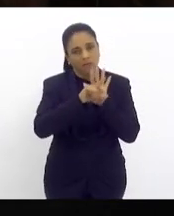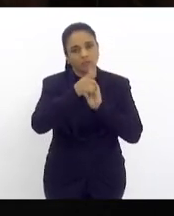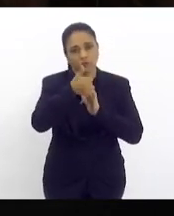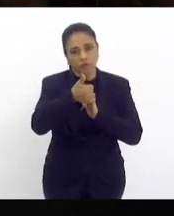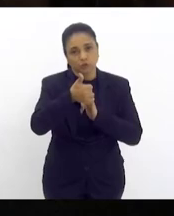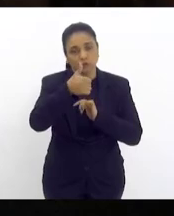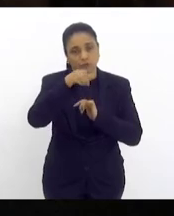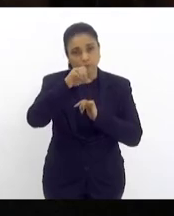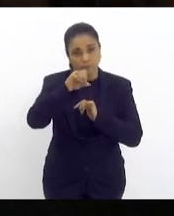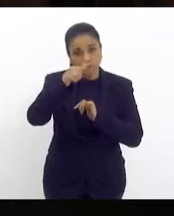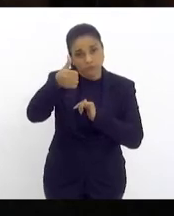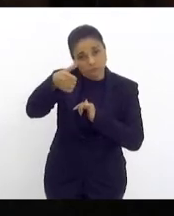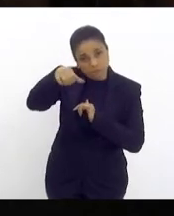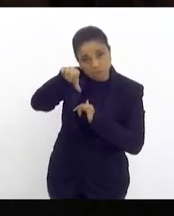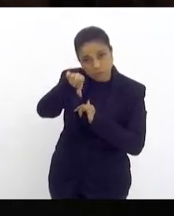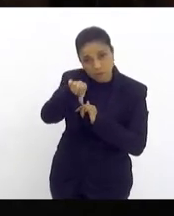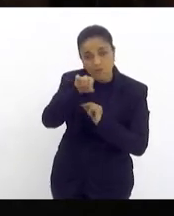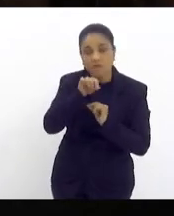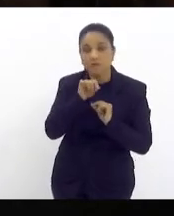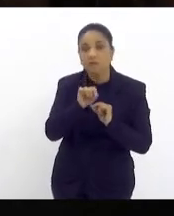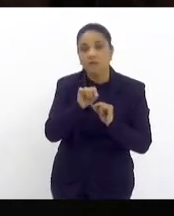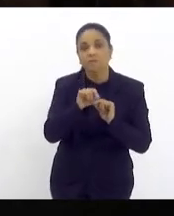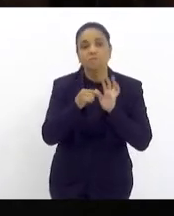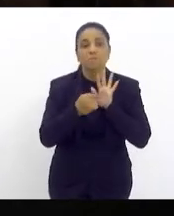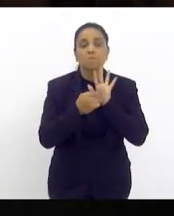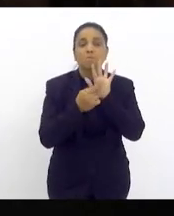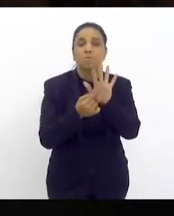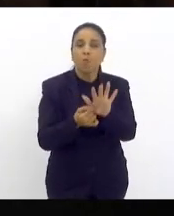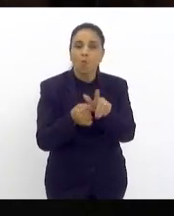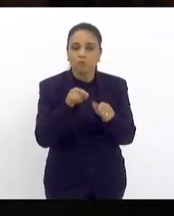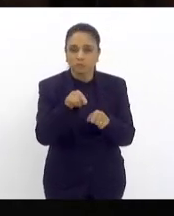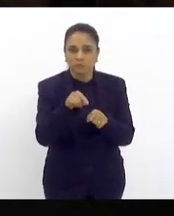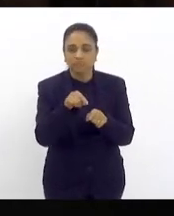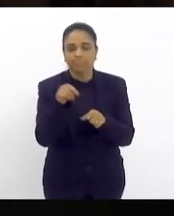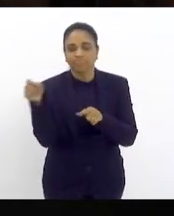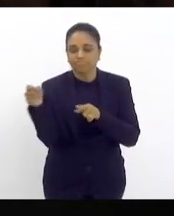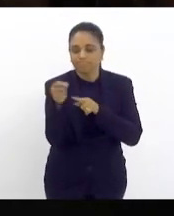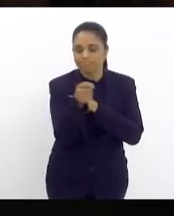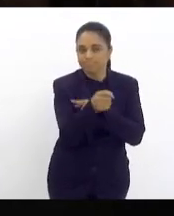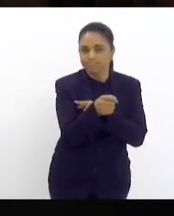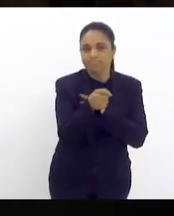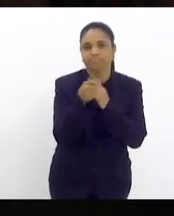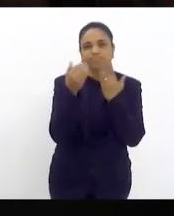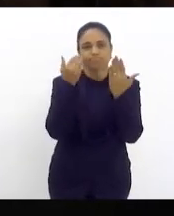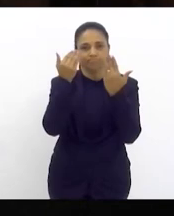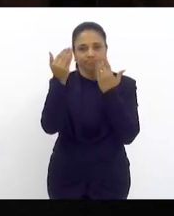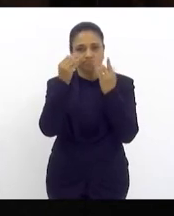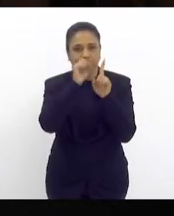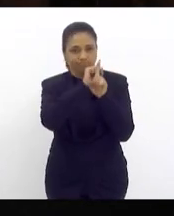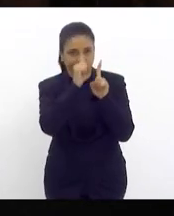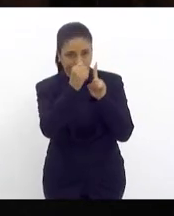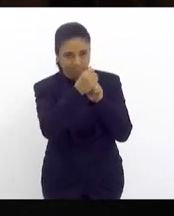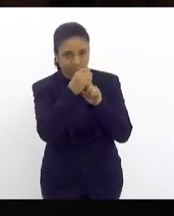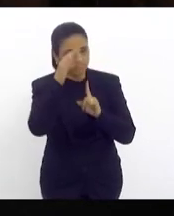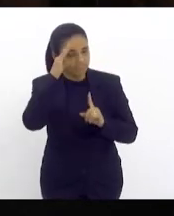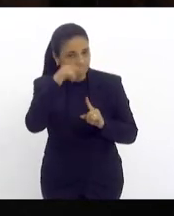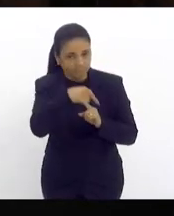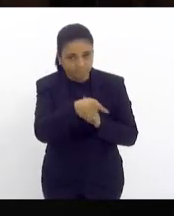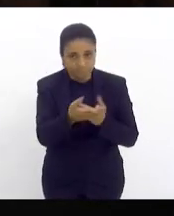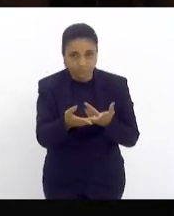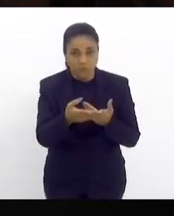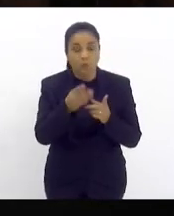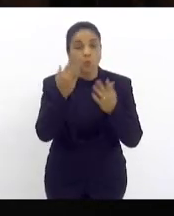que trata exatamente disso né ter esse profissionais nas escolas visto que o